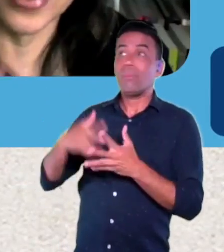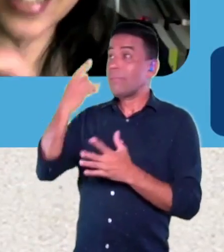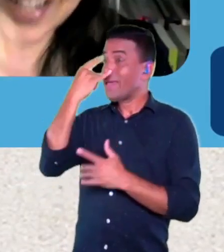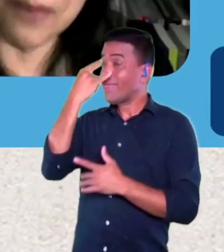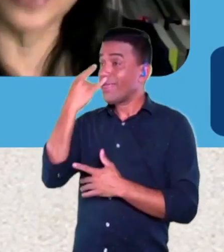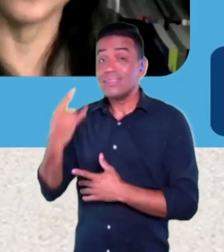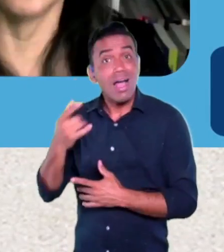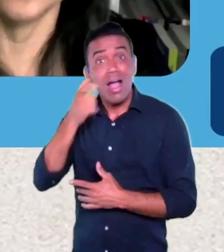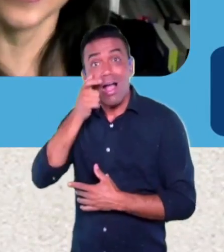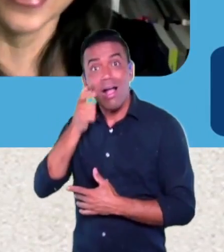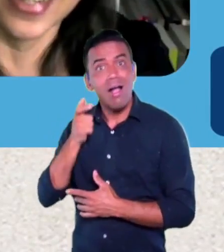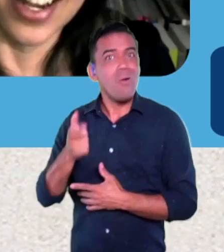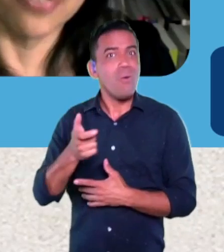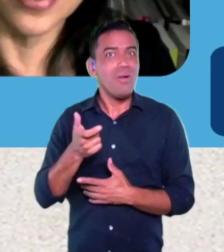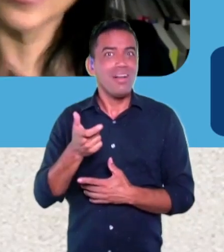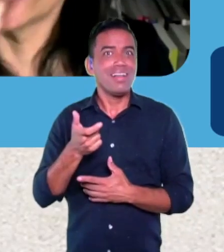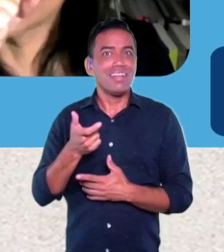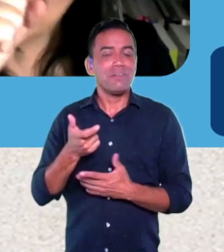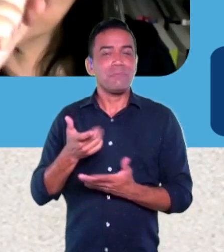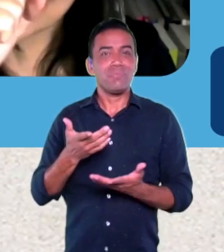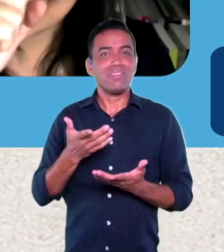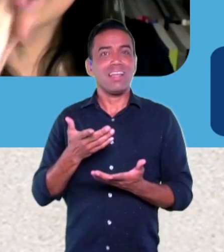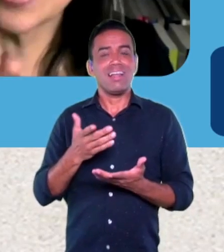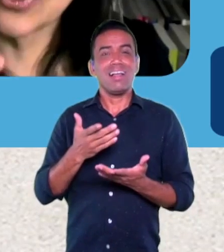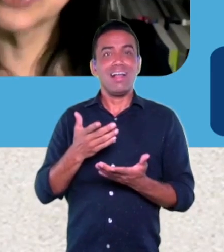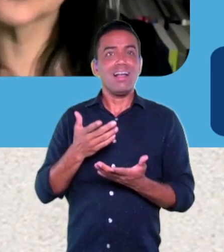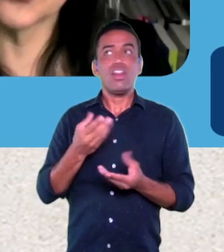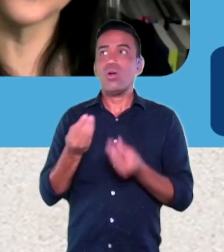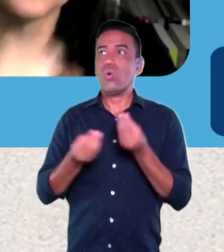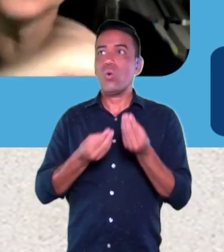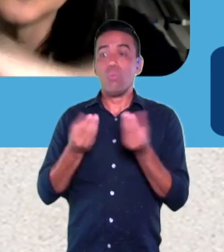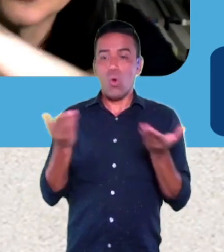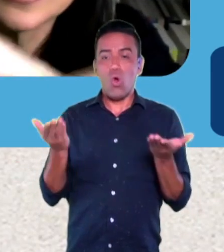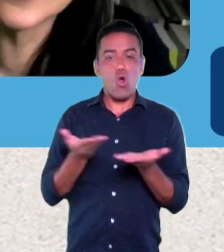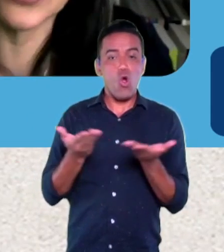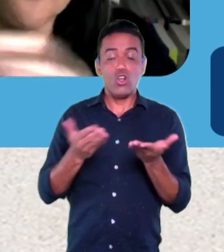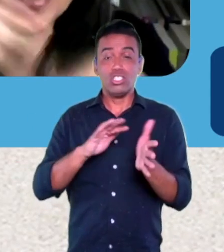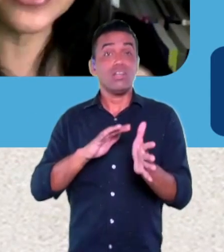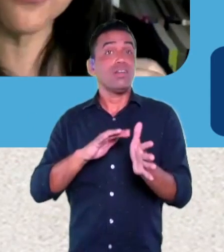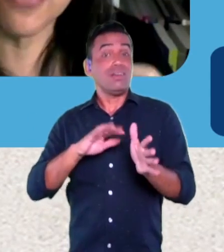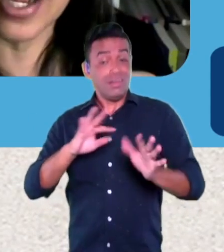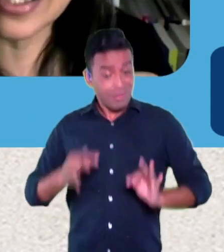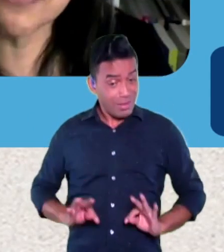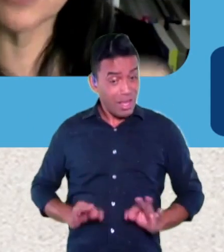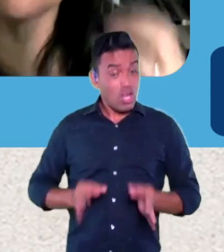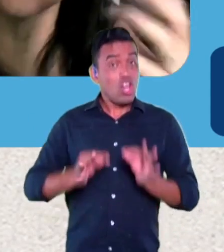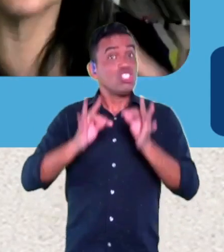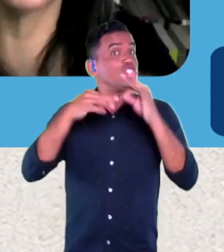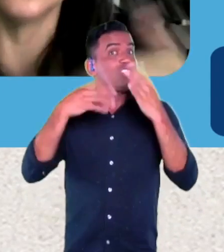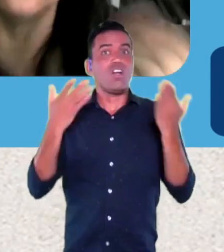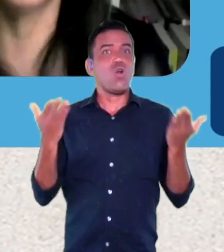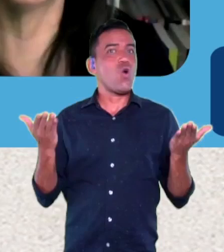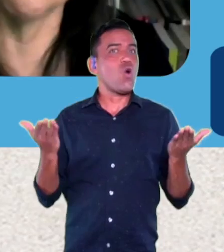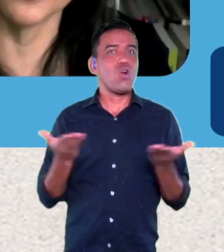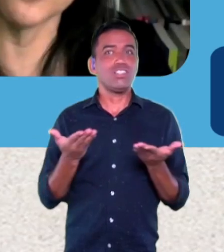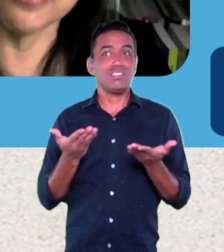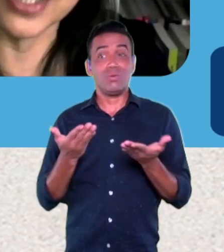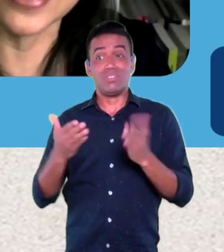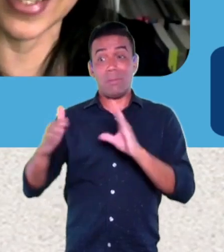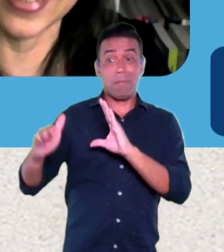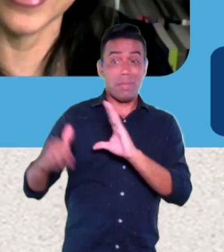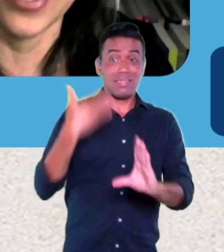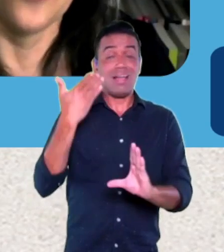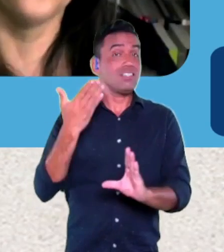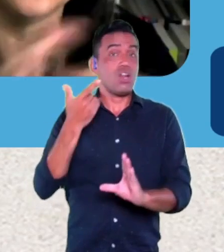atenção. Foi aí que eu peguei. Eu falei, como é que ia ser hoje com tudo que, né? Como é que faz para você não receber